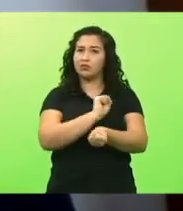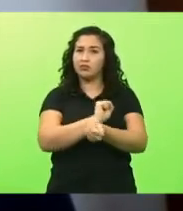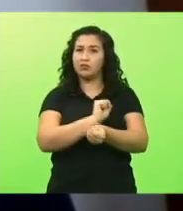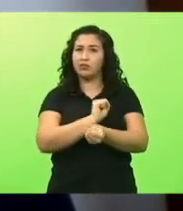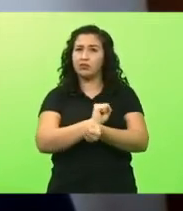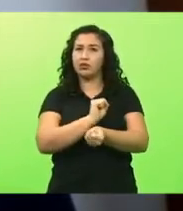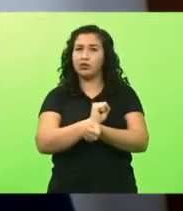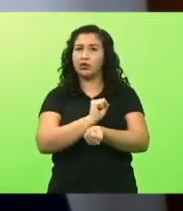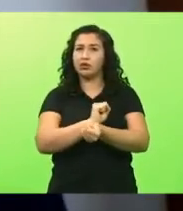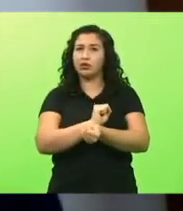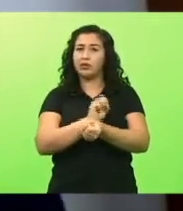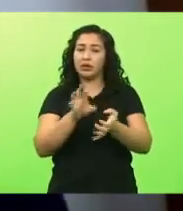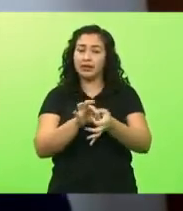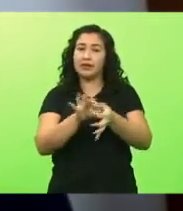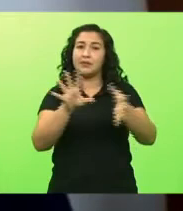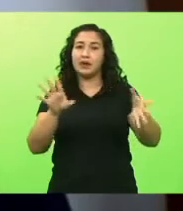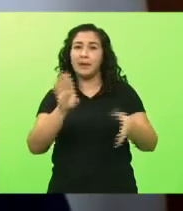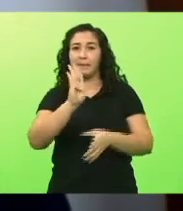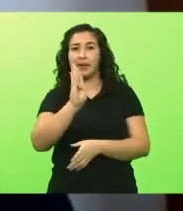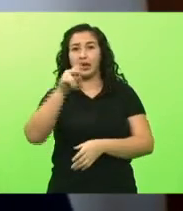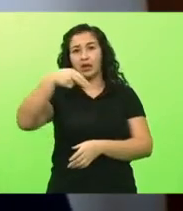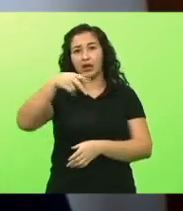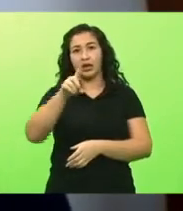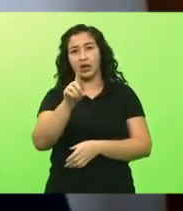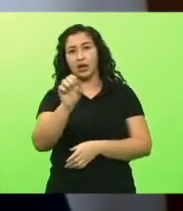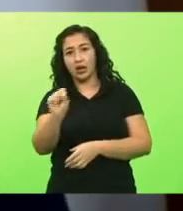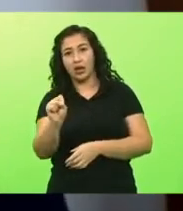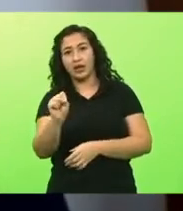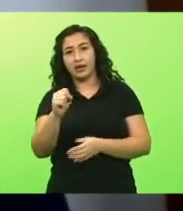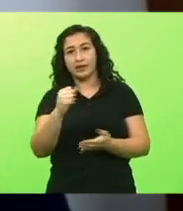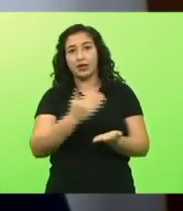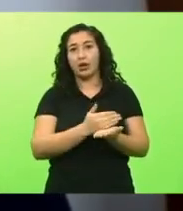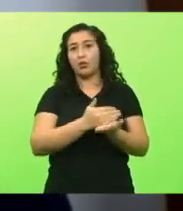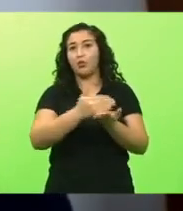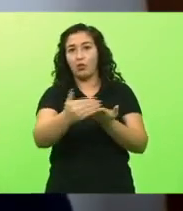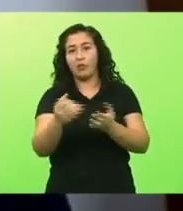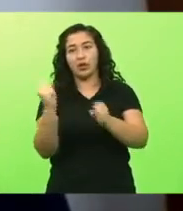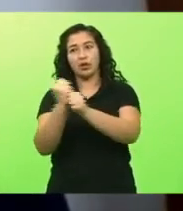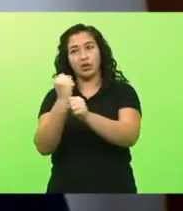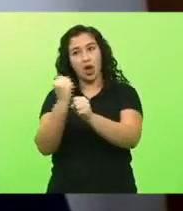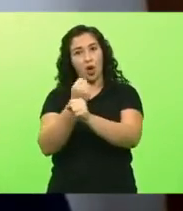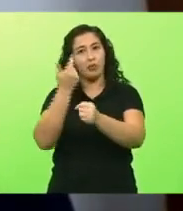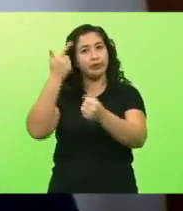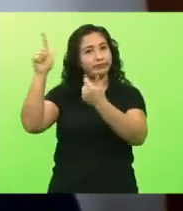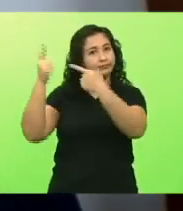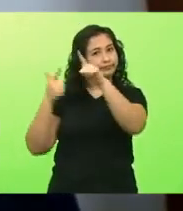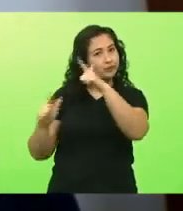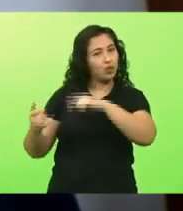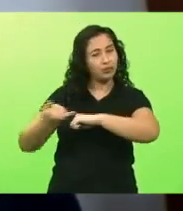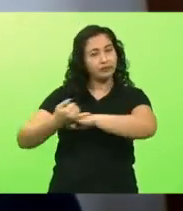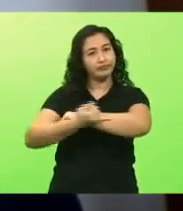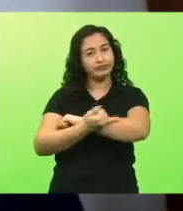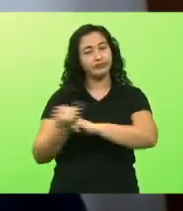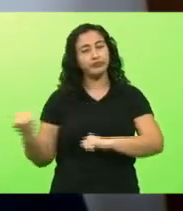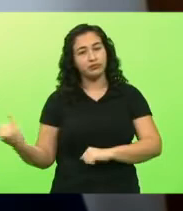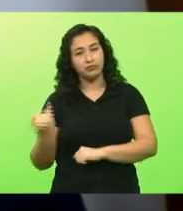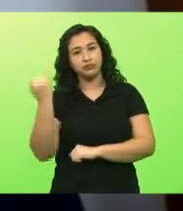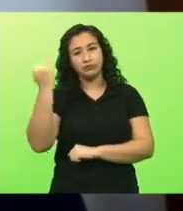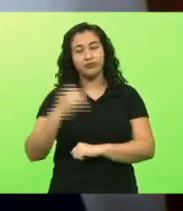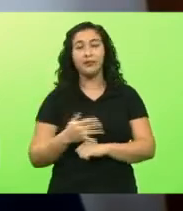BNDES para iniciar tantas outras obras importantes para a nossa infraestrutura. E mais,